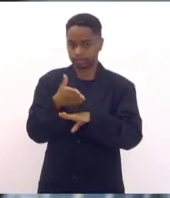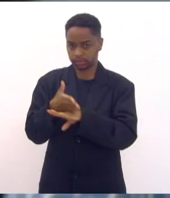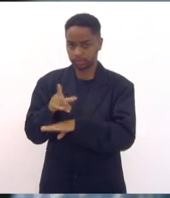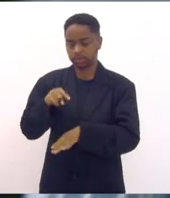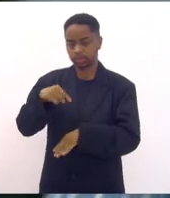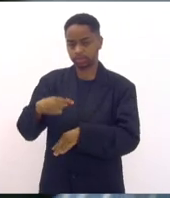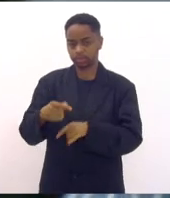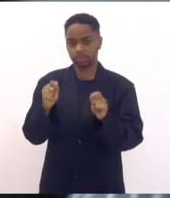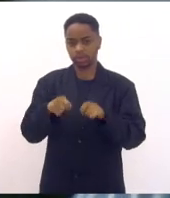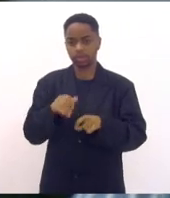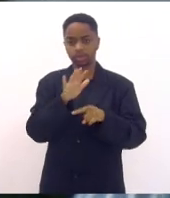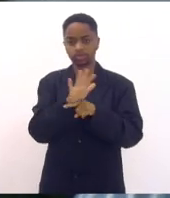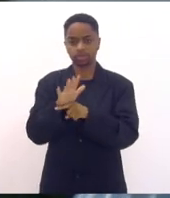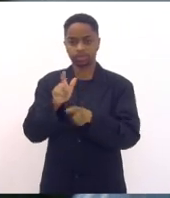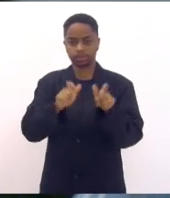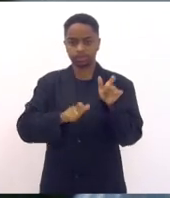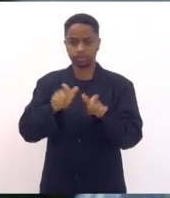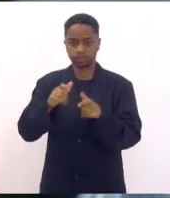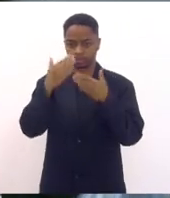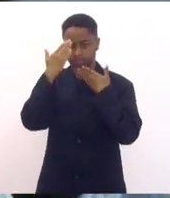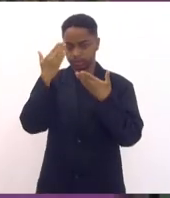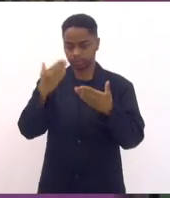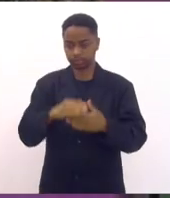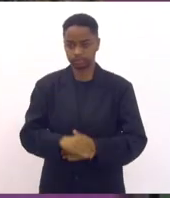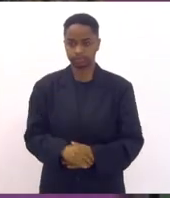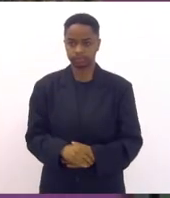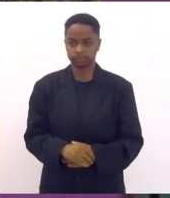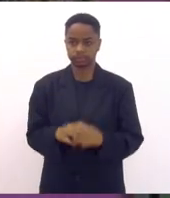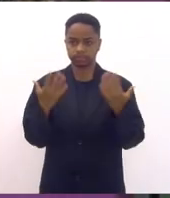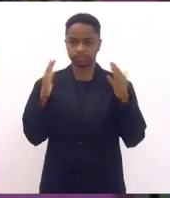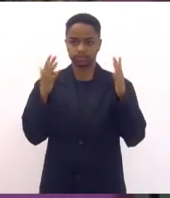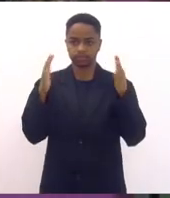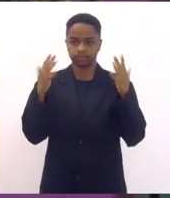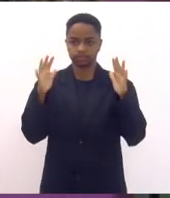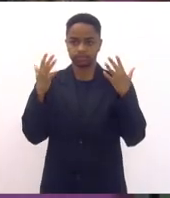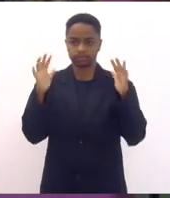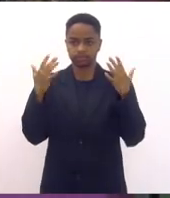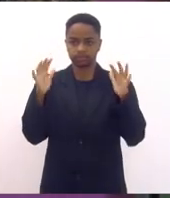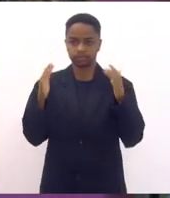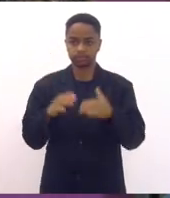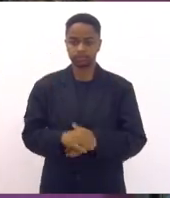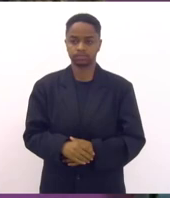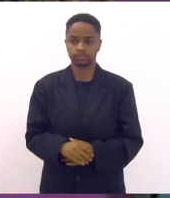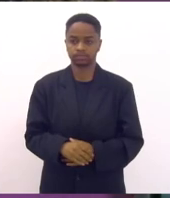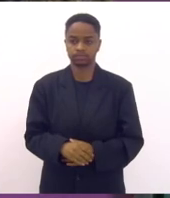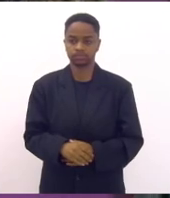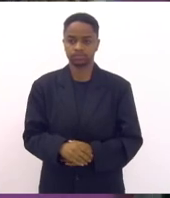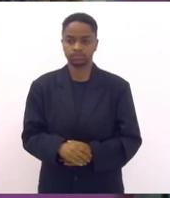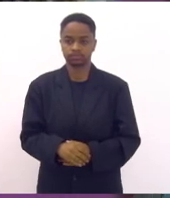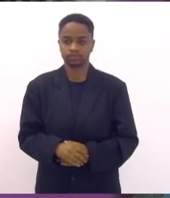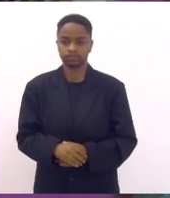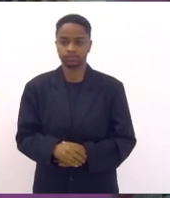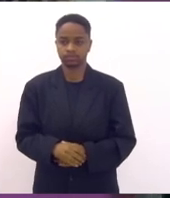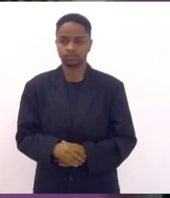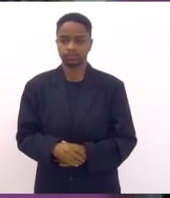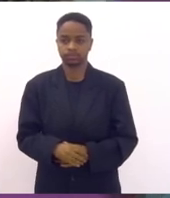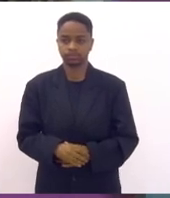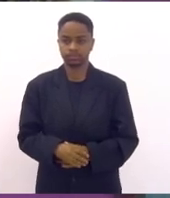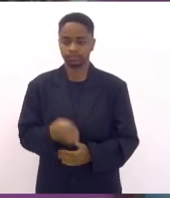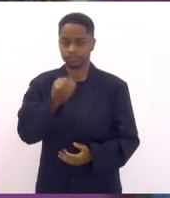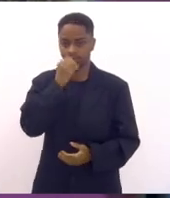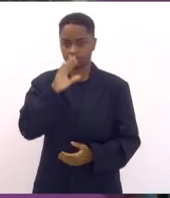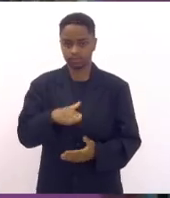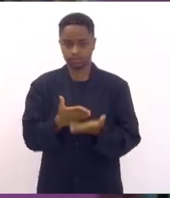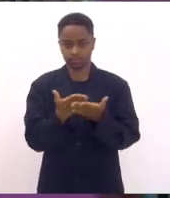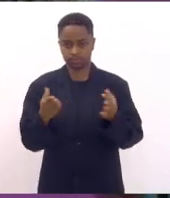ajudar as pessoas Muito obrigado obrigado papião agora sim boa tarde